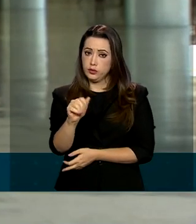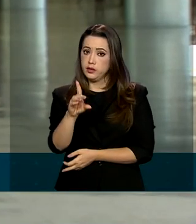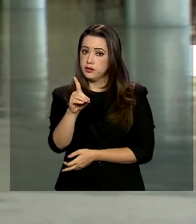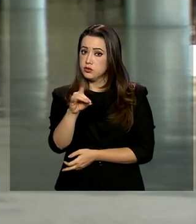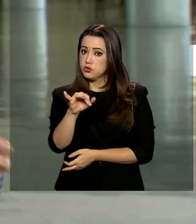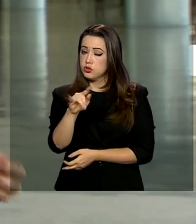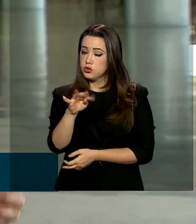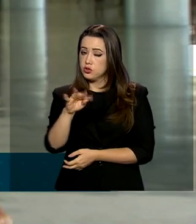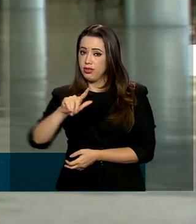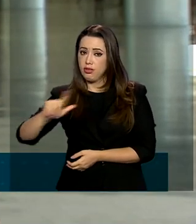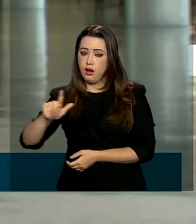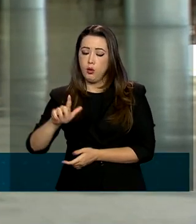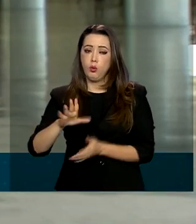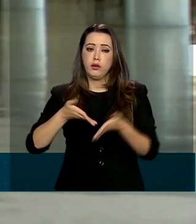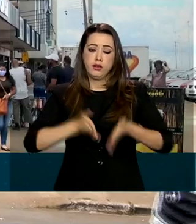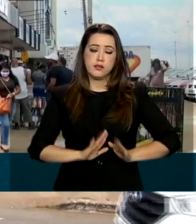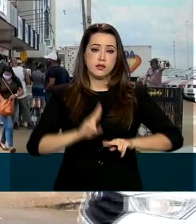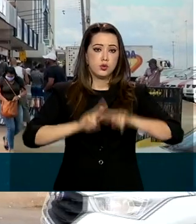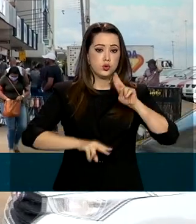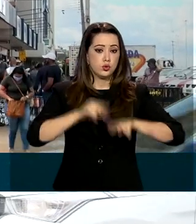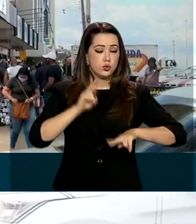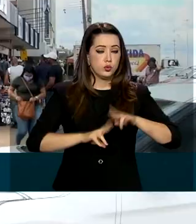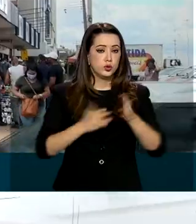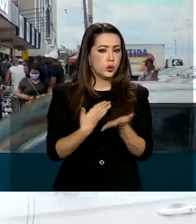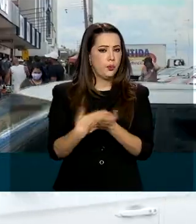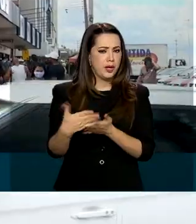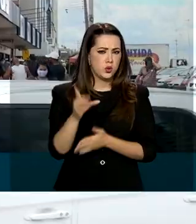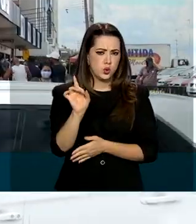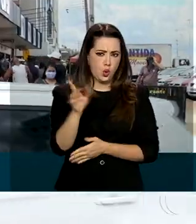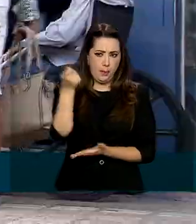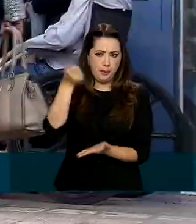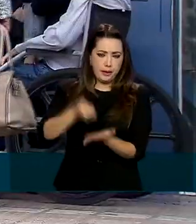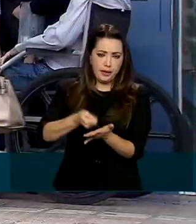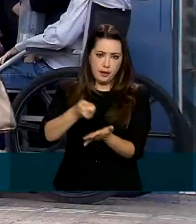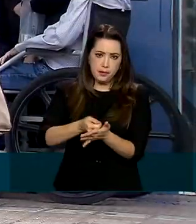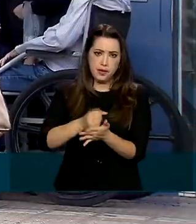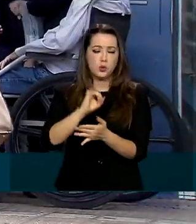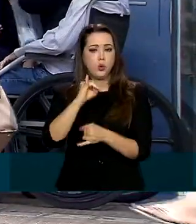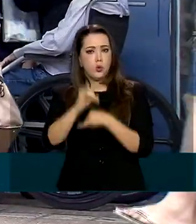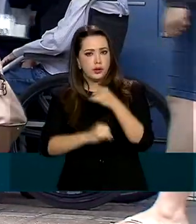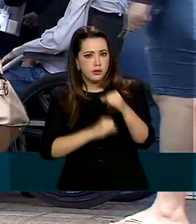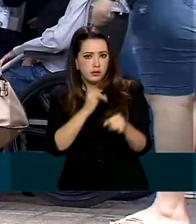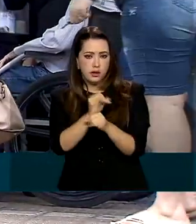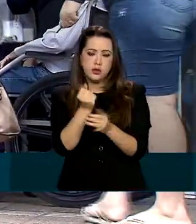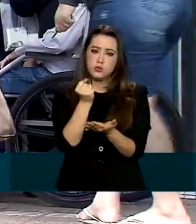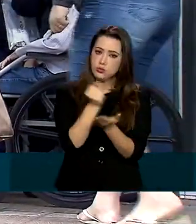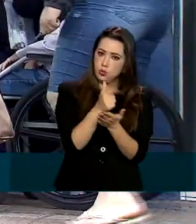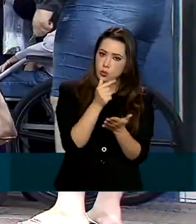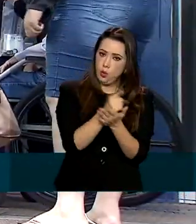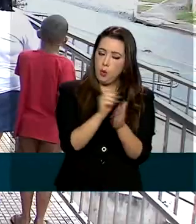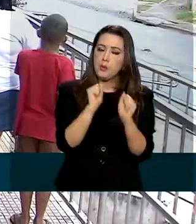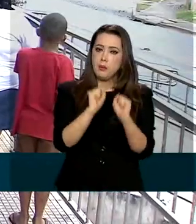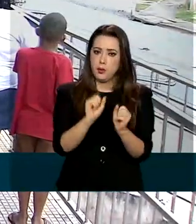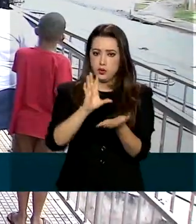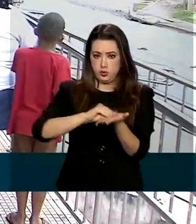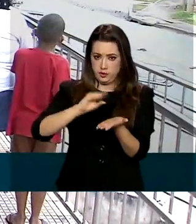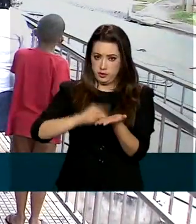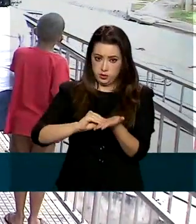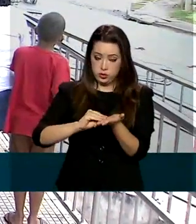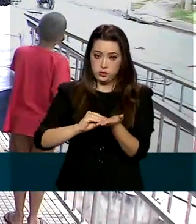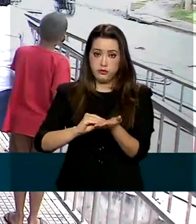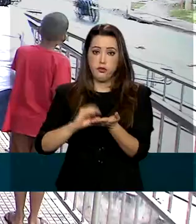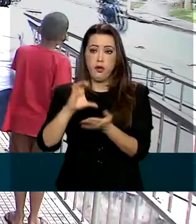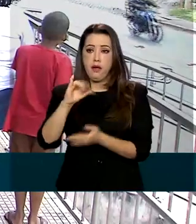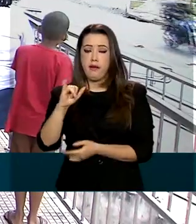dos beneficiários nascidos em junho inicialmente apenas para pagamentos e compras por meio do aplicativo caixa tem